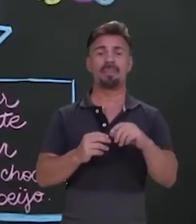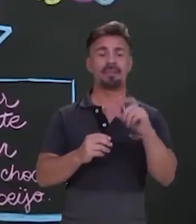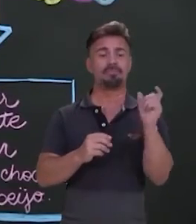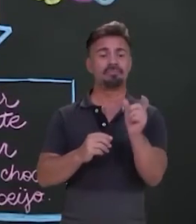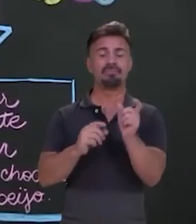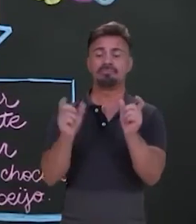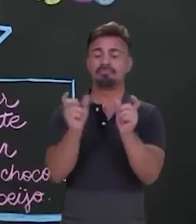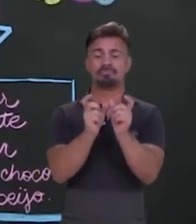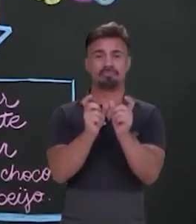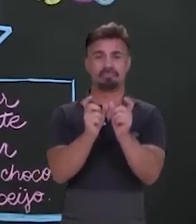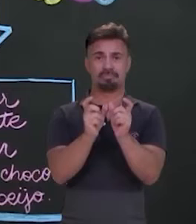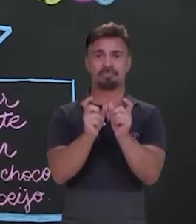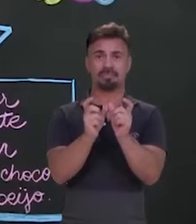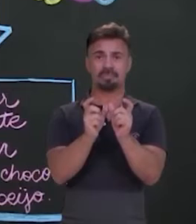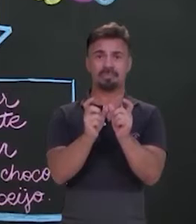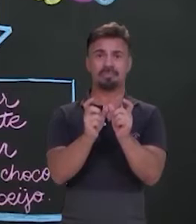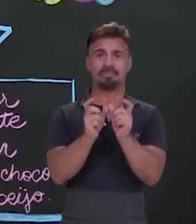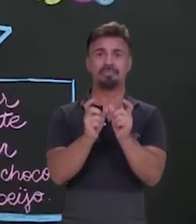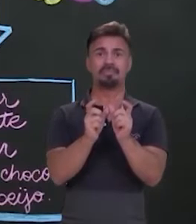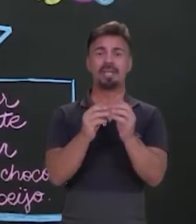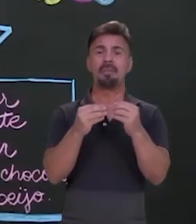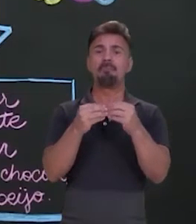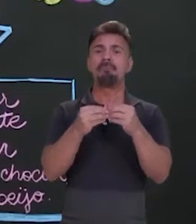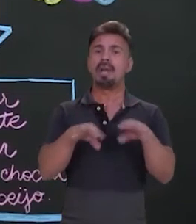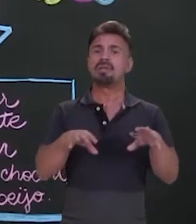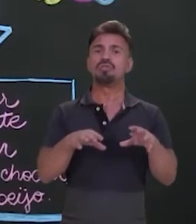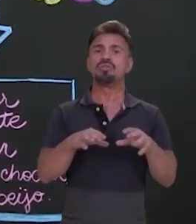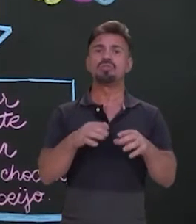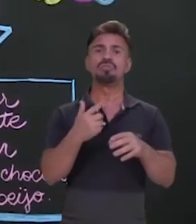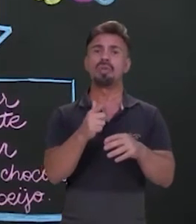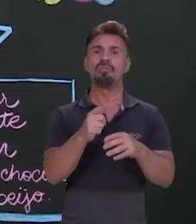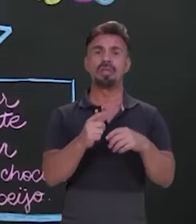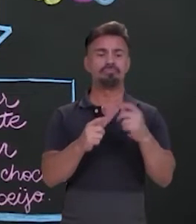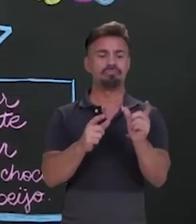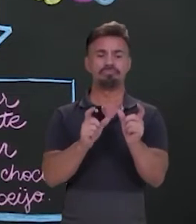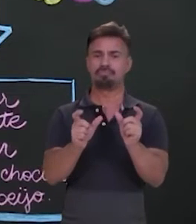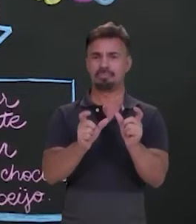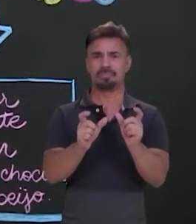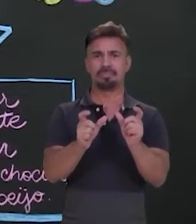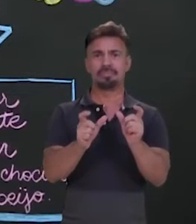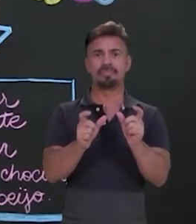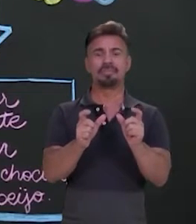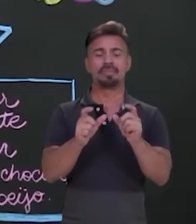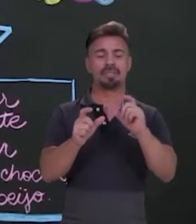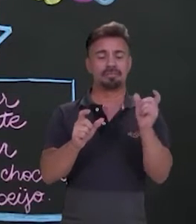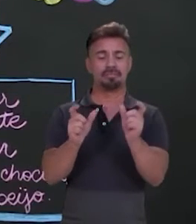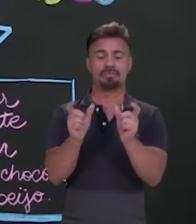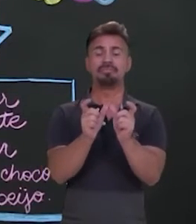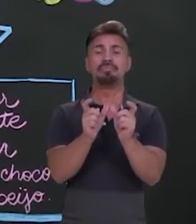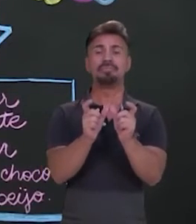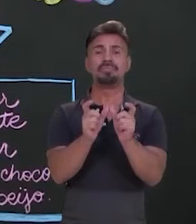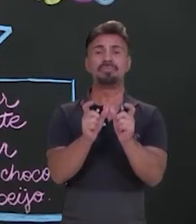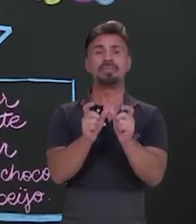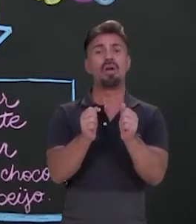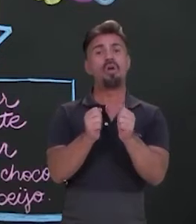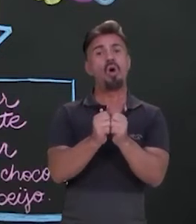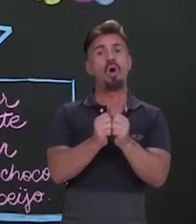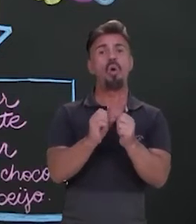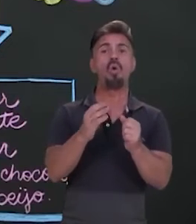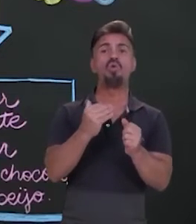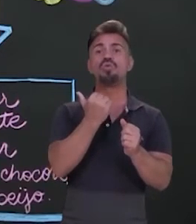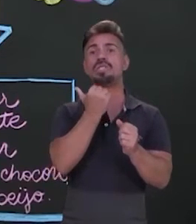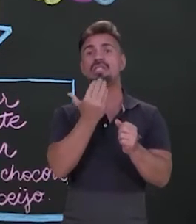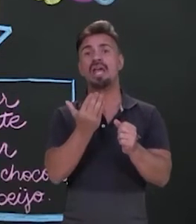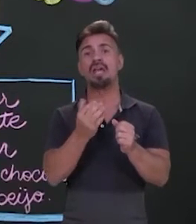um encontro. Esse encontro não gera prejuízo para nenhuma das palavras. Por isso que esse encontro pode ser marcado com ou sem